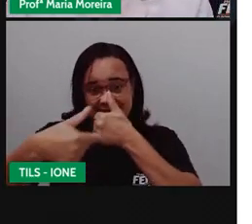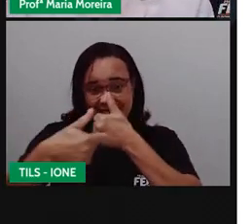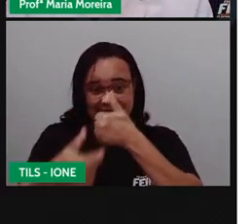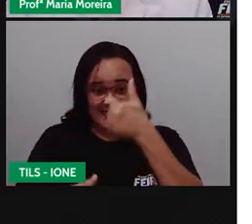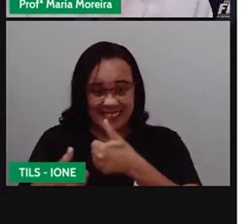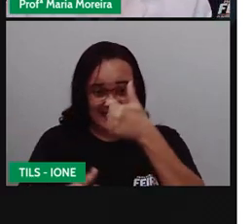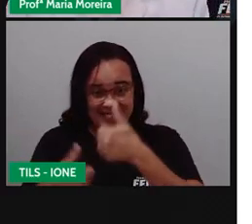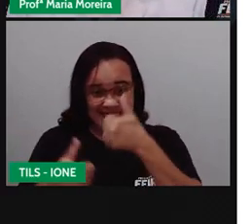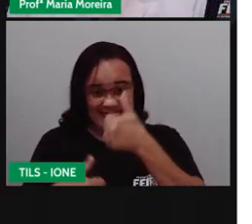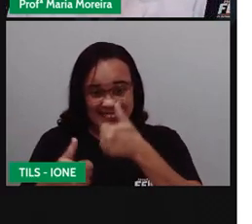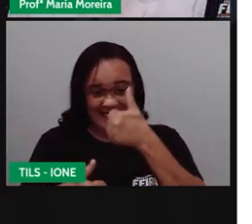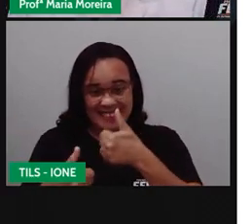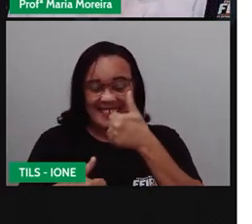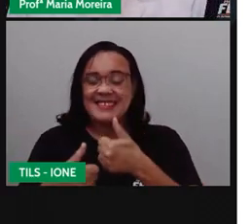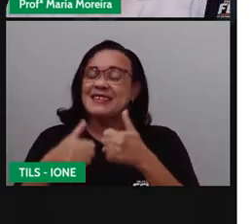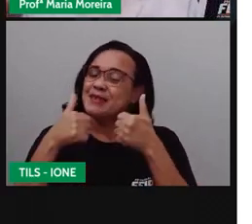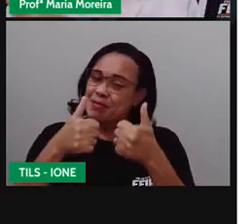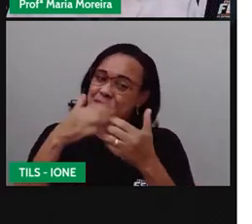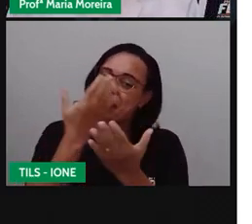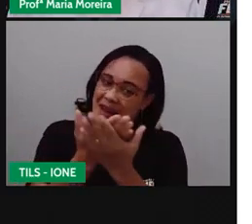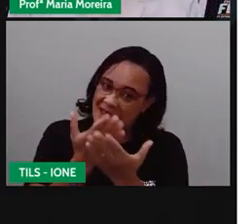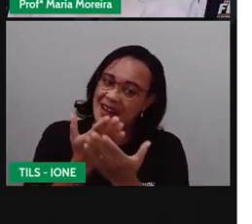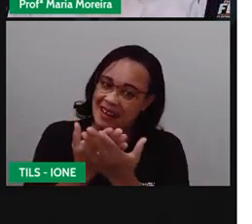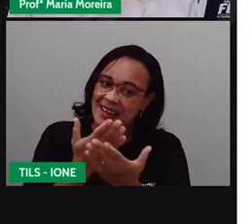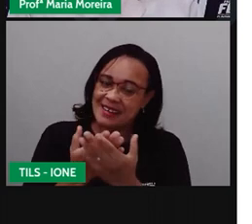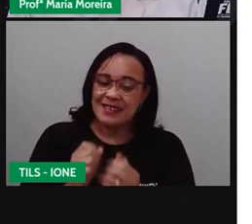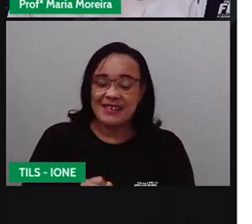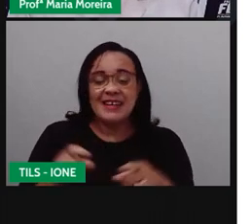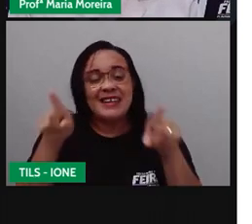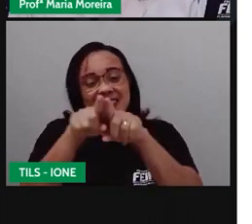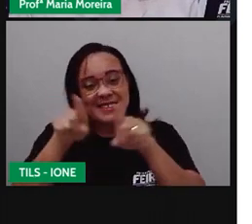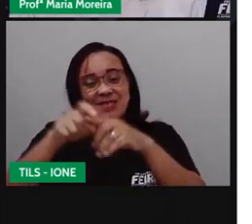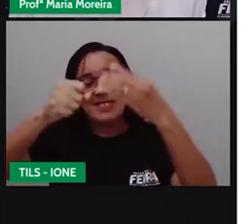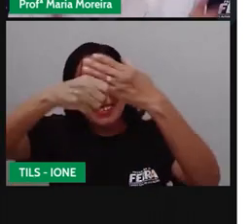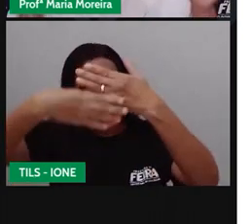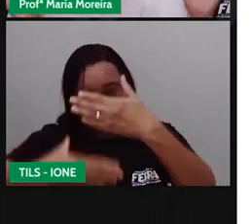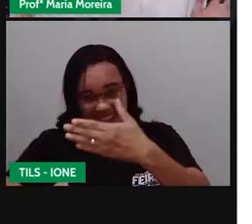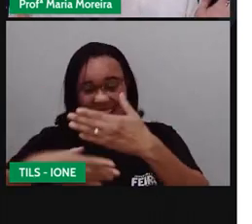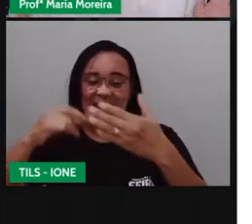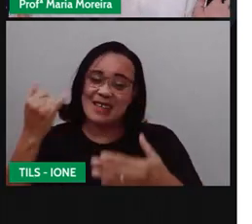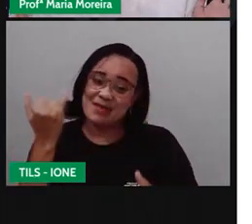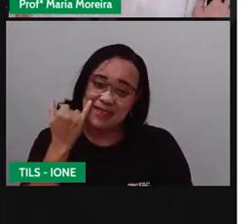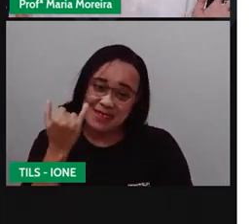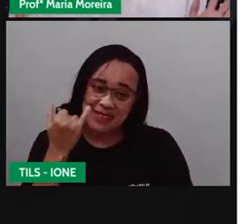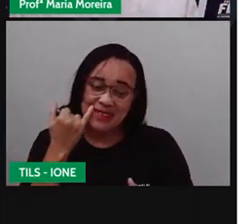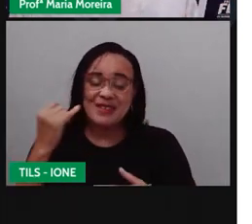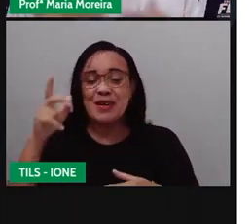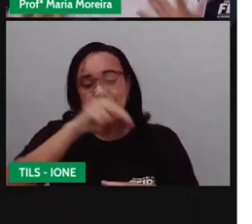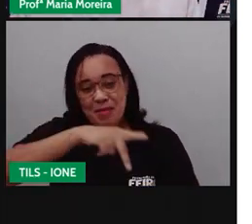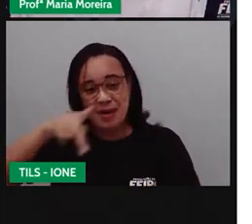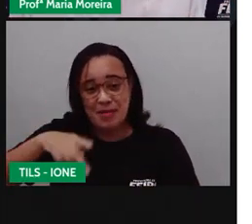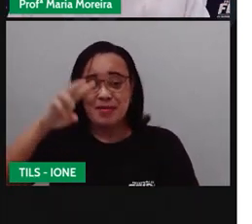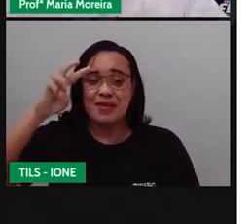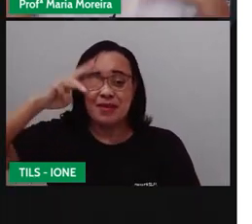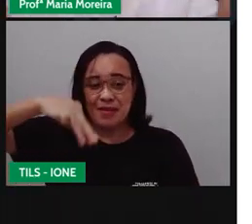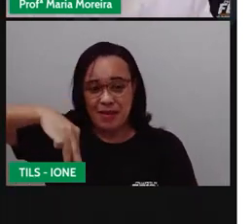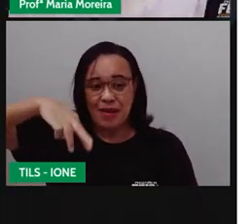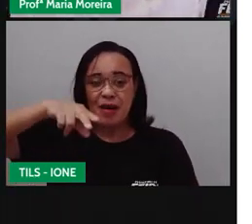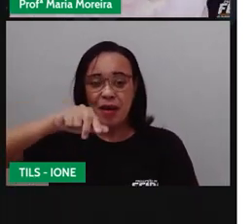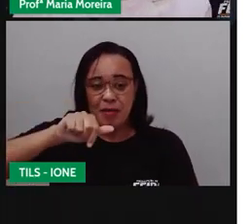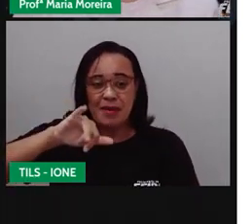aqui, né? Para as nossas aulas. Deixe um recadinho para a Ione, né, gente? Um recadinho para a Pró Maria, porque a gente